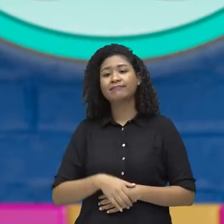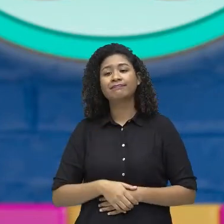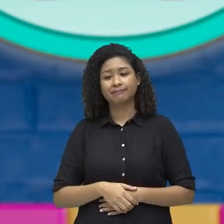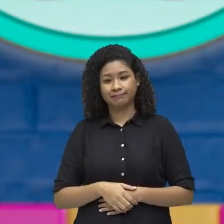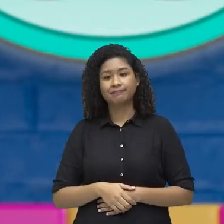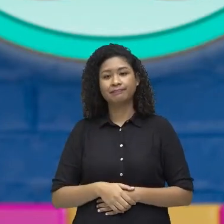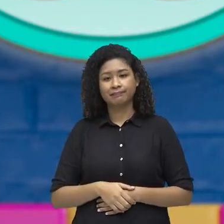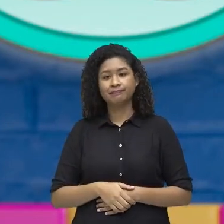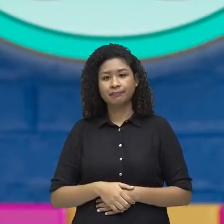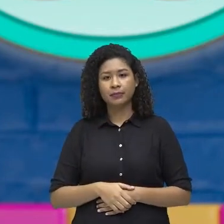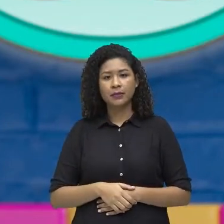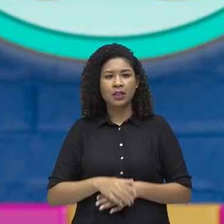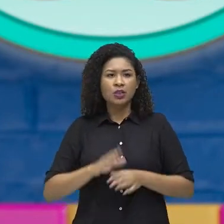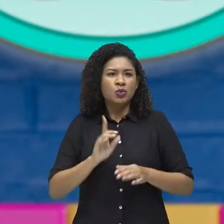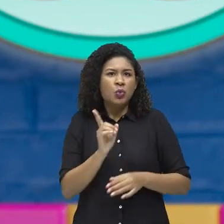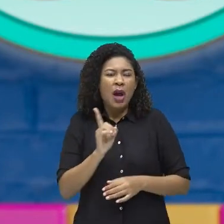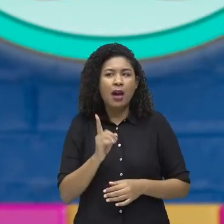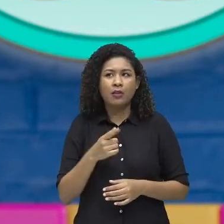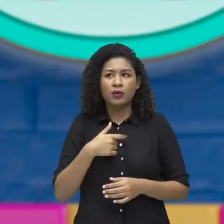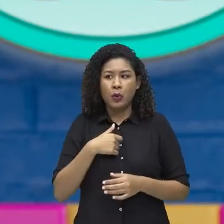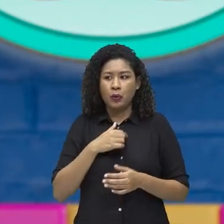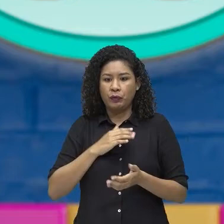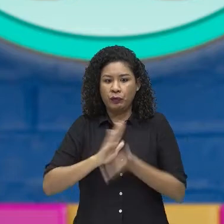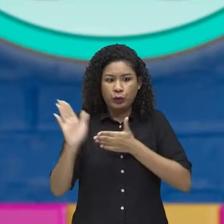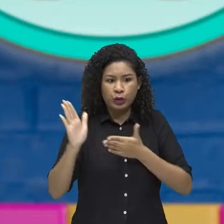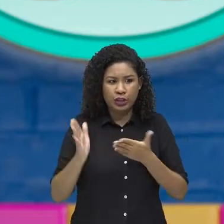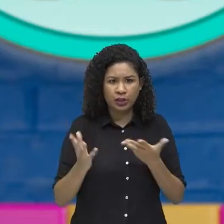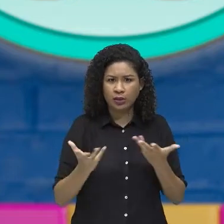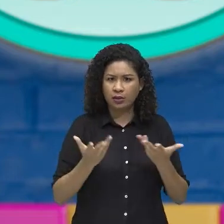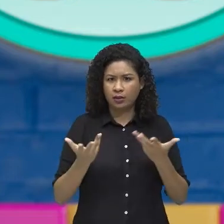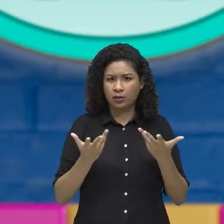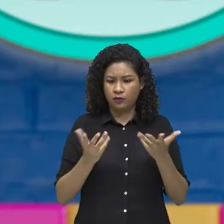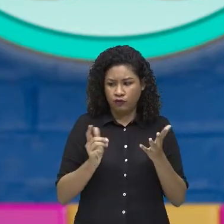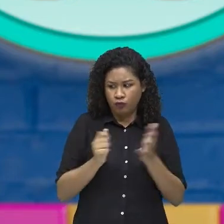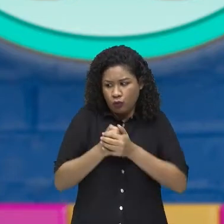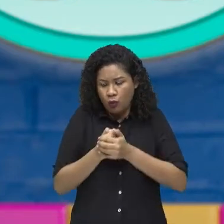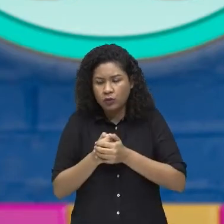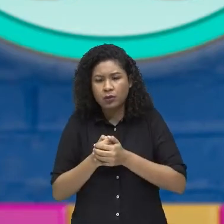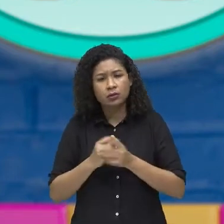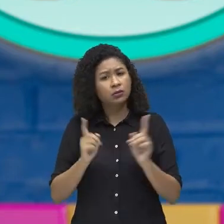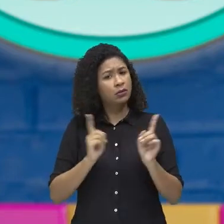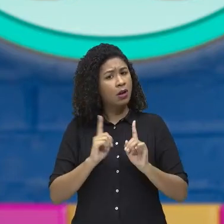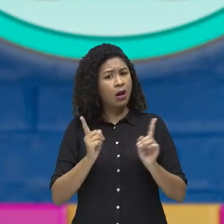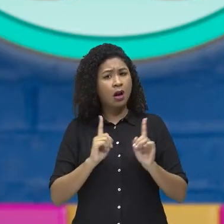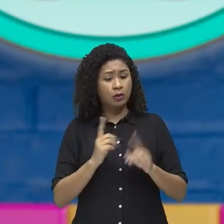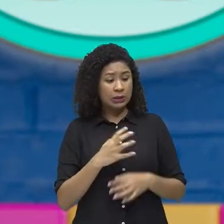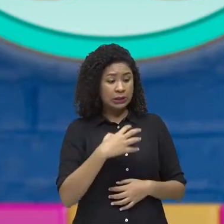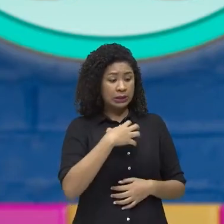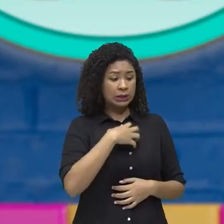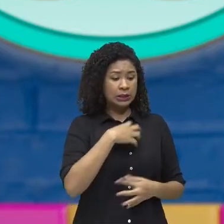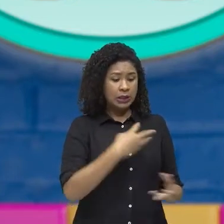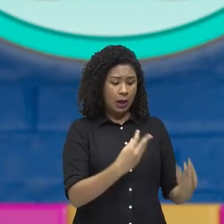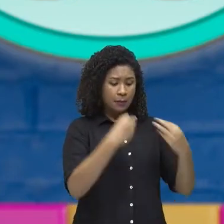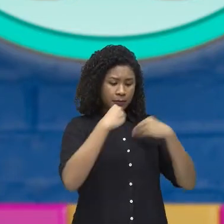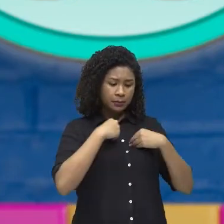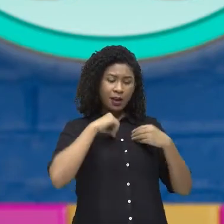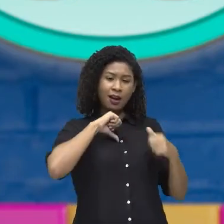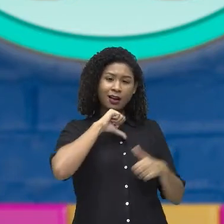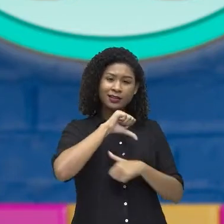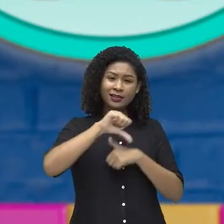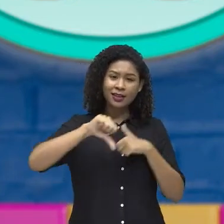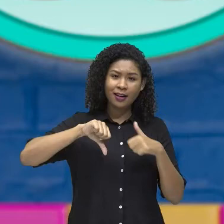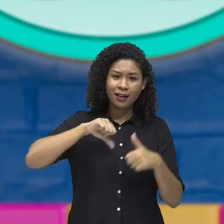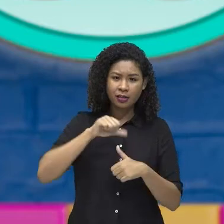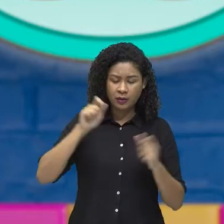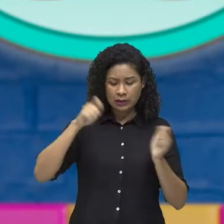é, de fato, fugir desses processos, eles nos transformam também. Quando a gente começa a pensar e olhar a